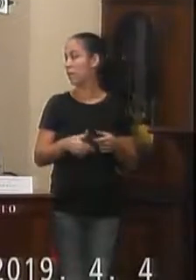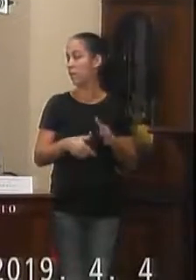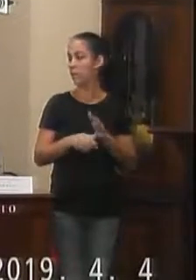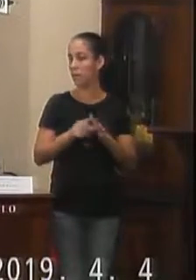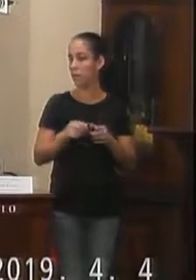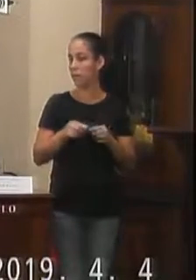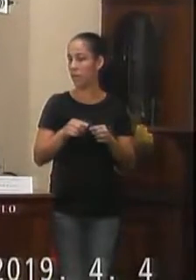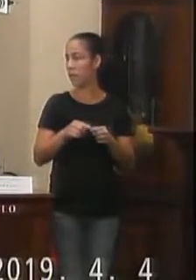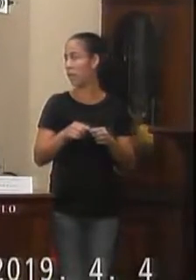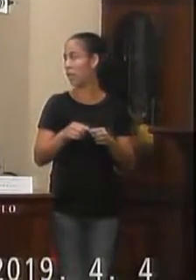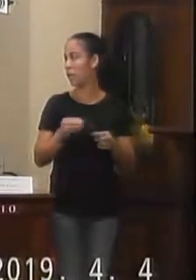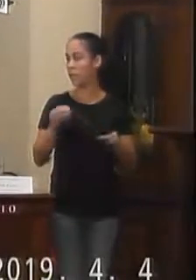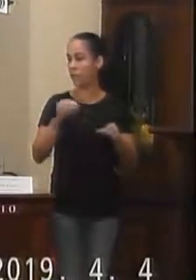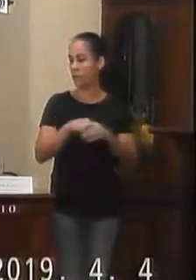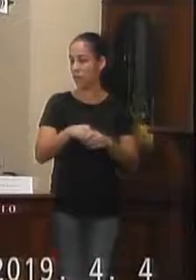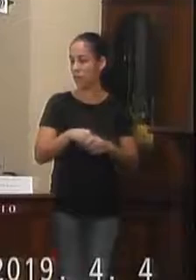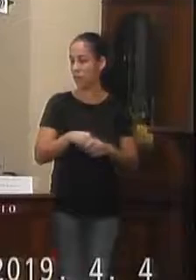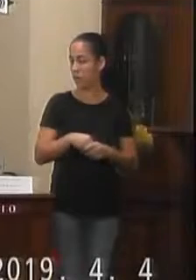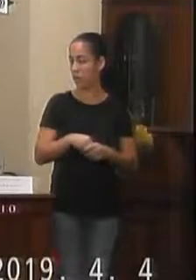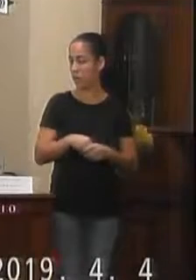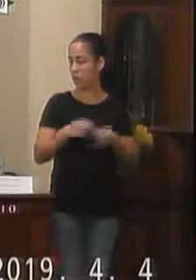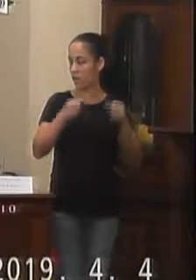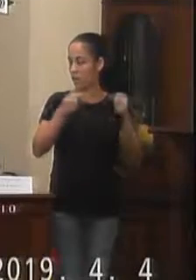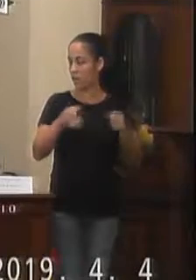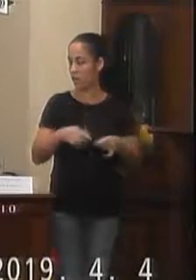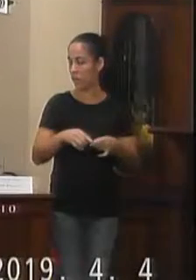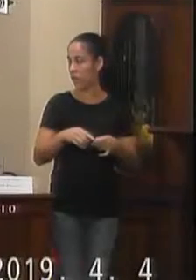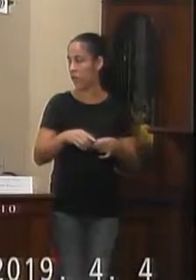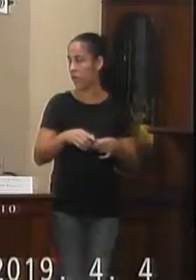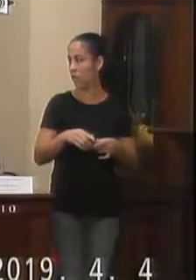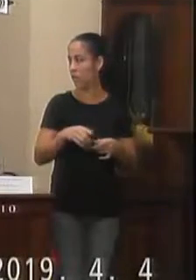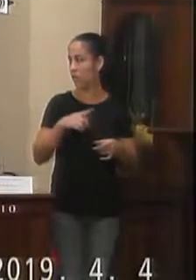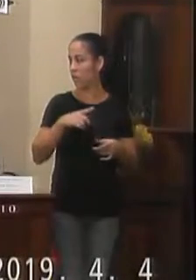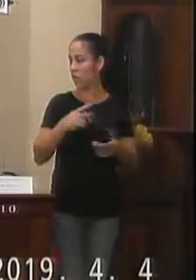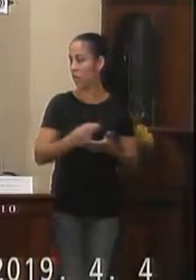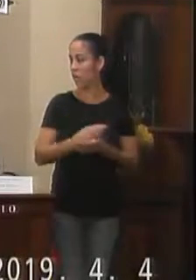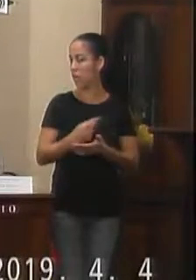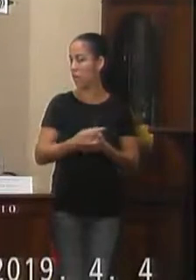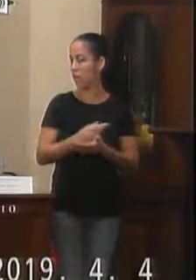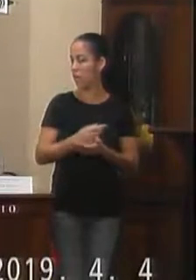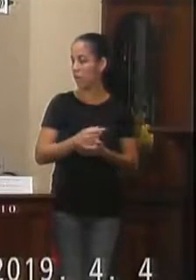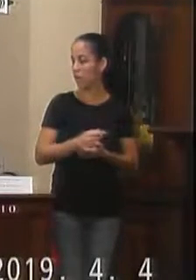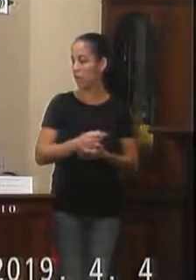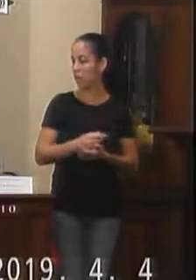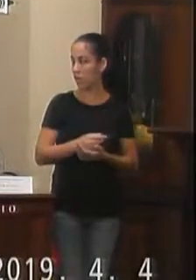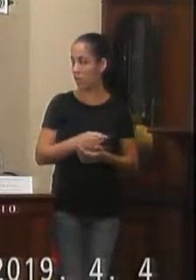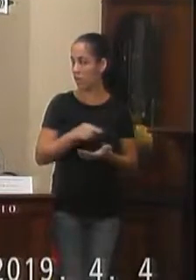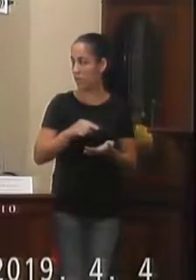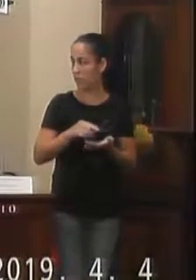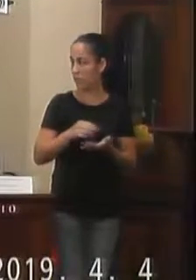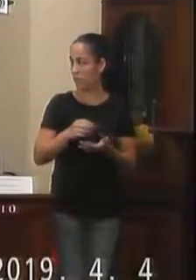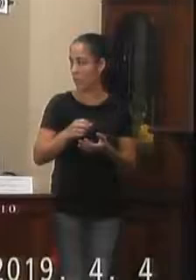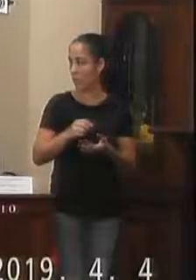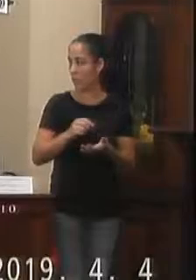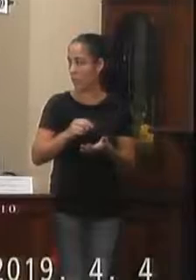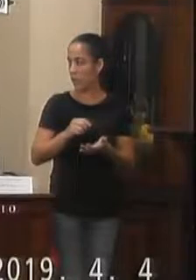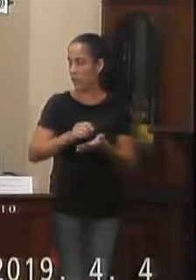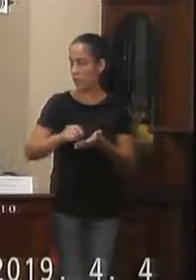que ele fosse para a votação, esclarecer que houve um erro aqui de digitação